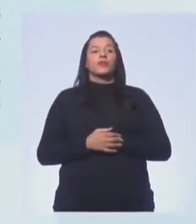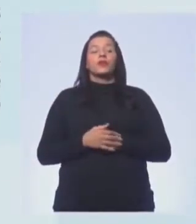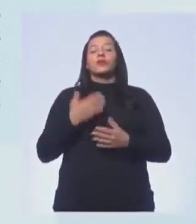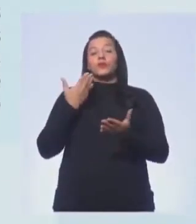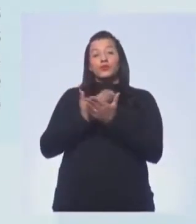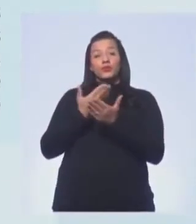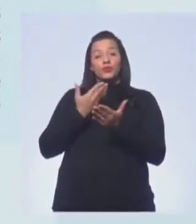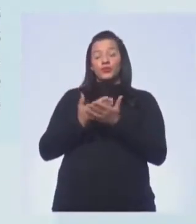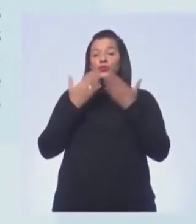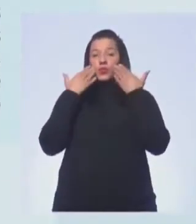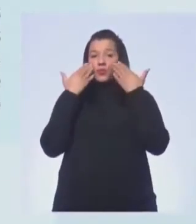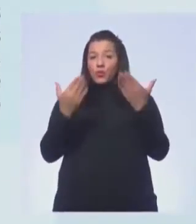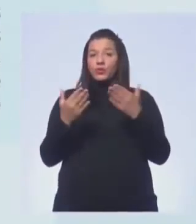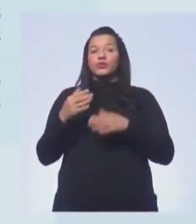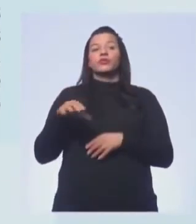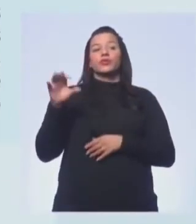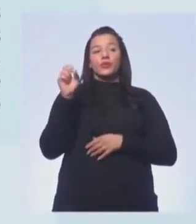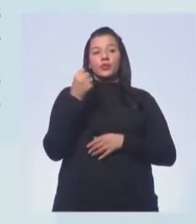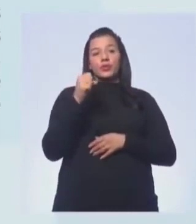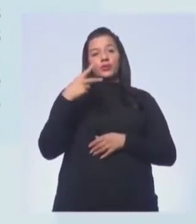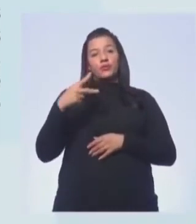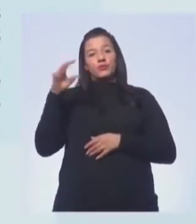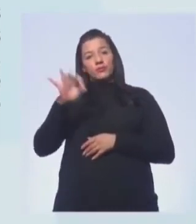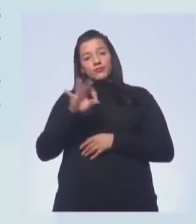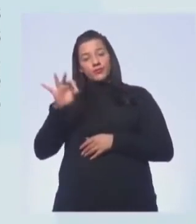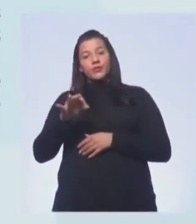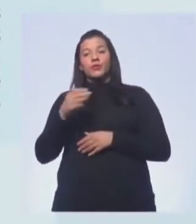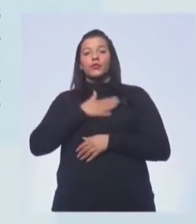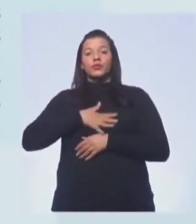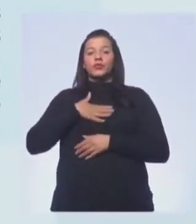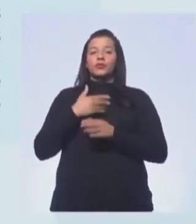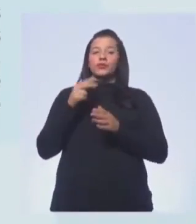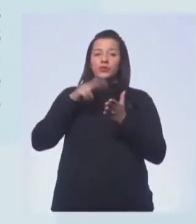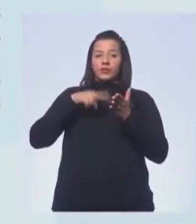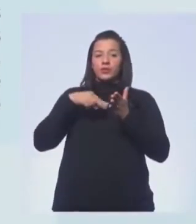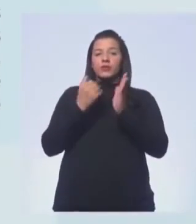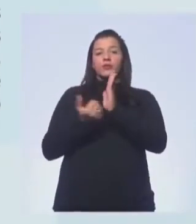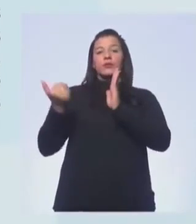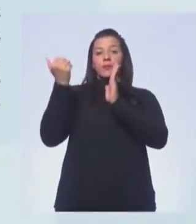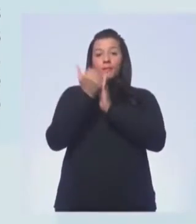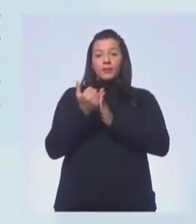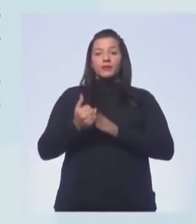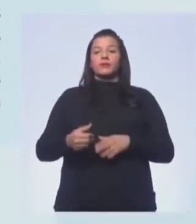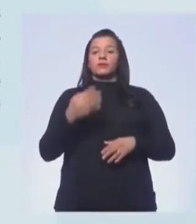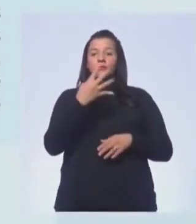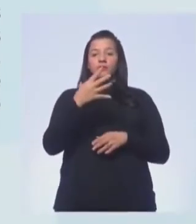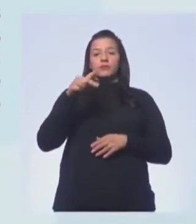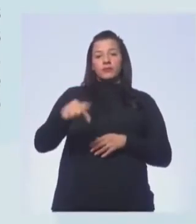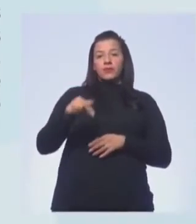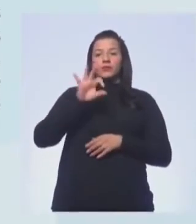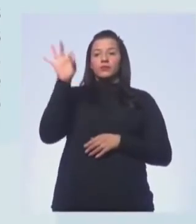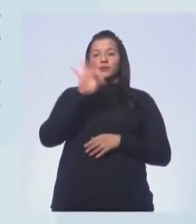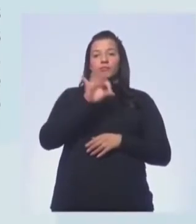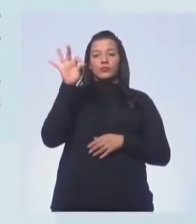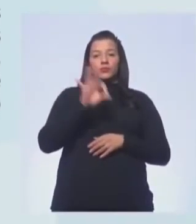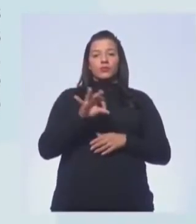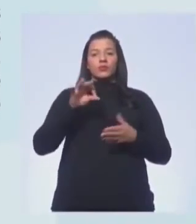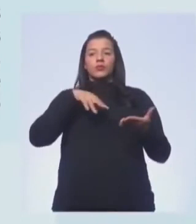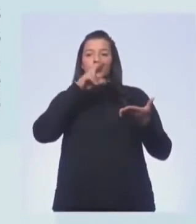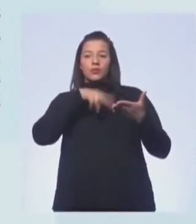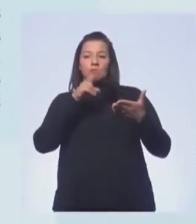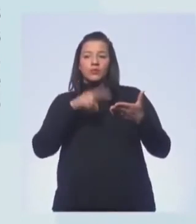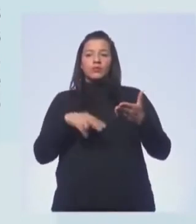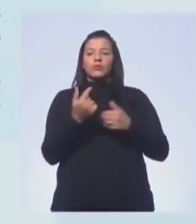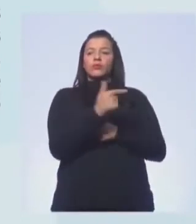mostra que 82% dos leitores gostariam de ter lido mais. Quase a metade, 47% desses leitores, diz que não o fez